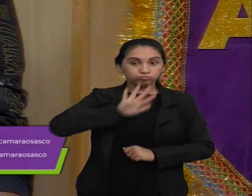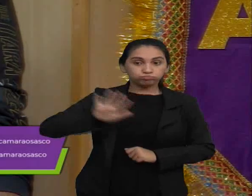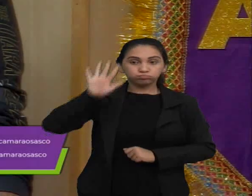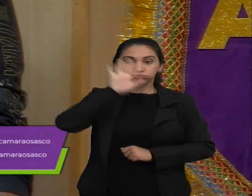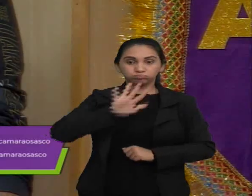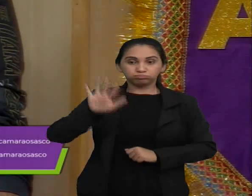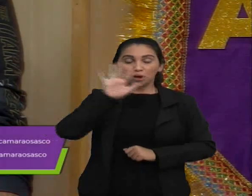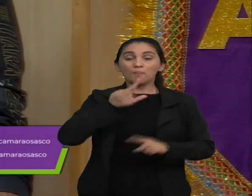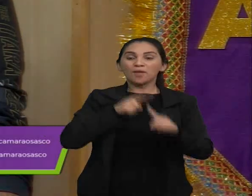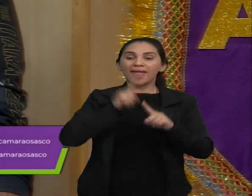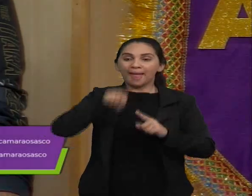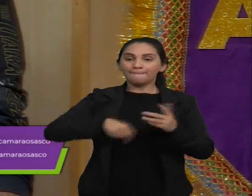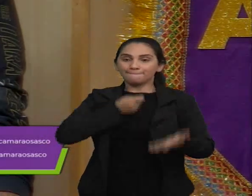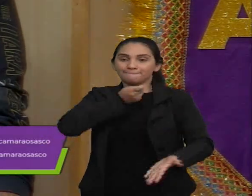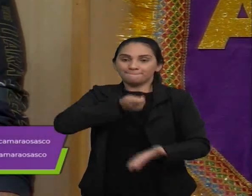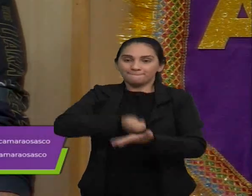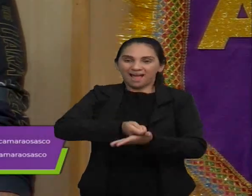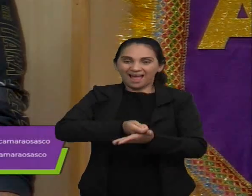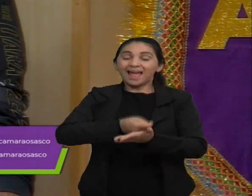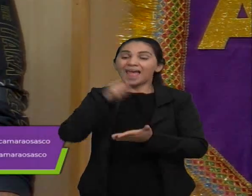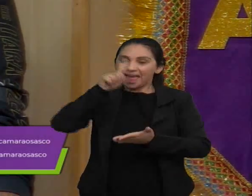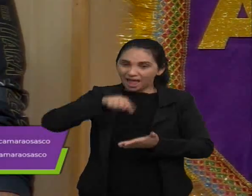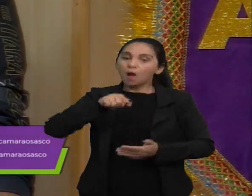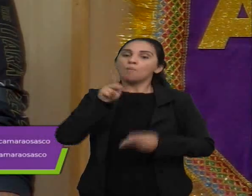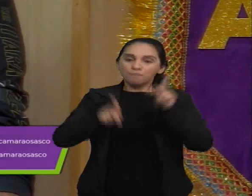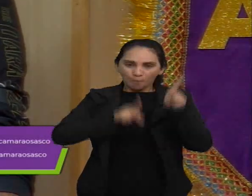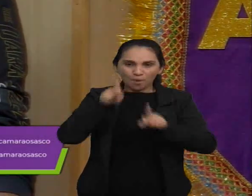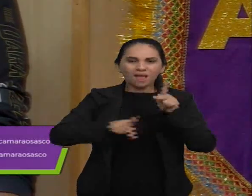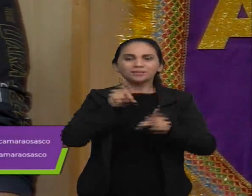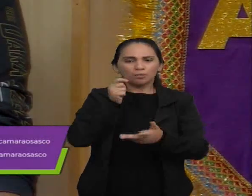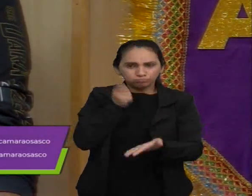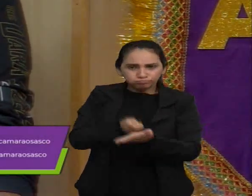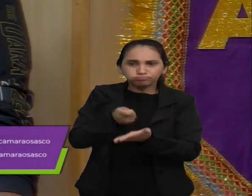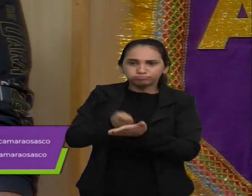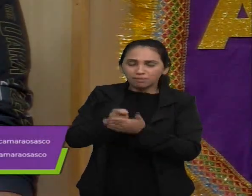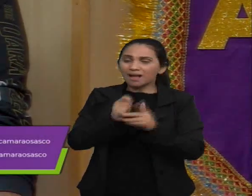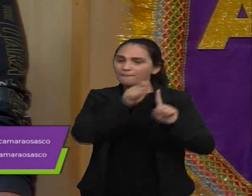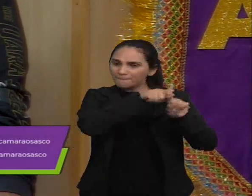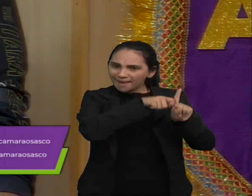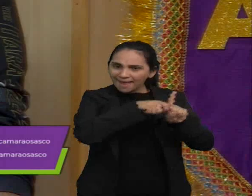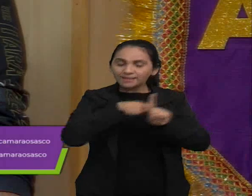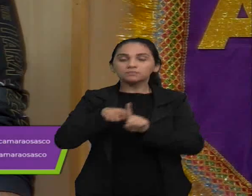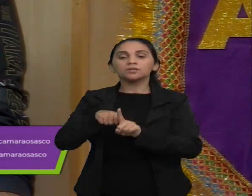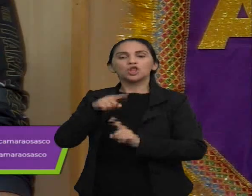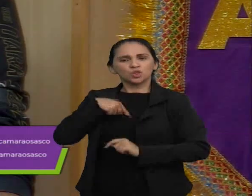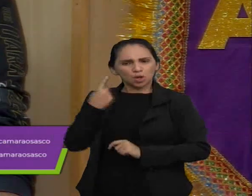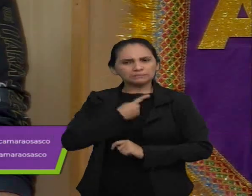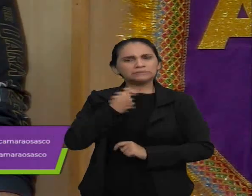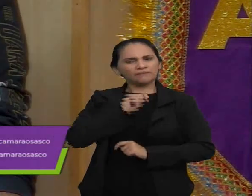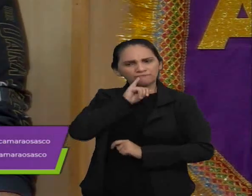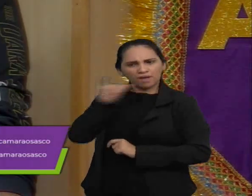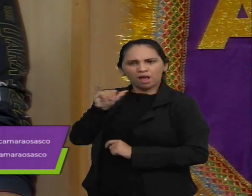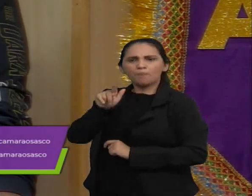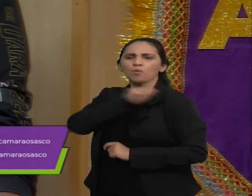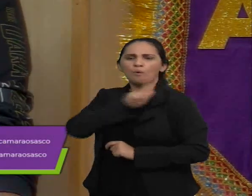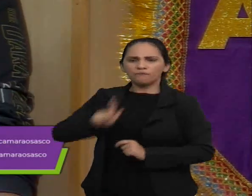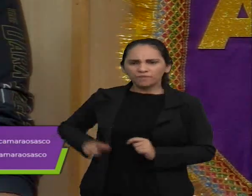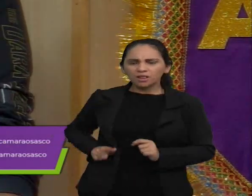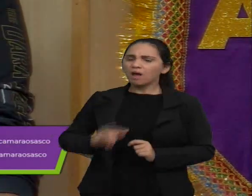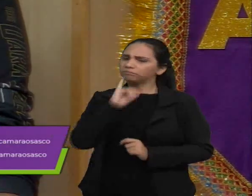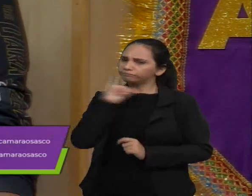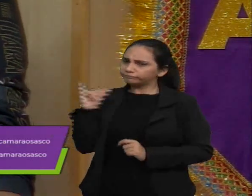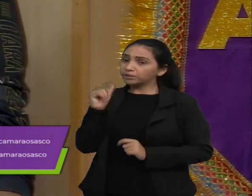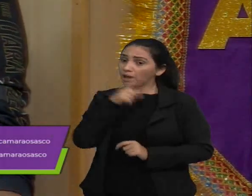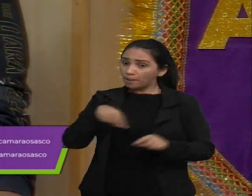ela que paga a conta de água que sustenta essa empresa. E nós precisamos dizer isso para o governador e tentar alertar a